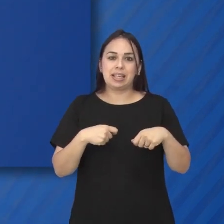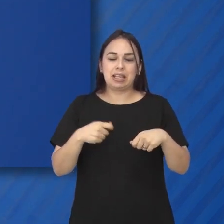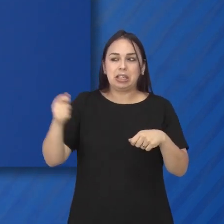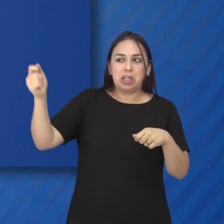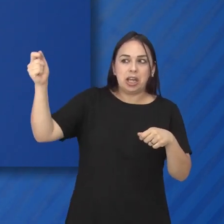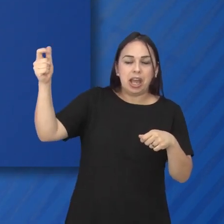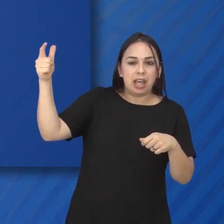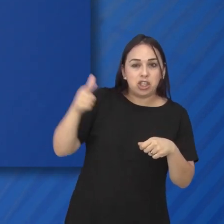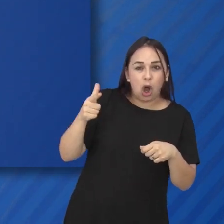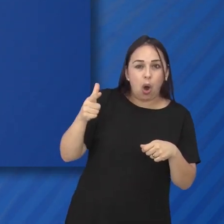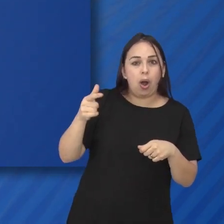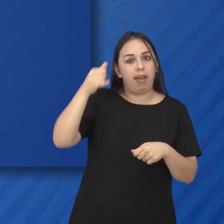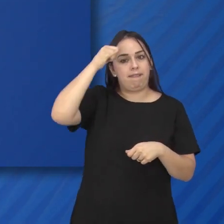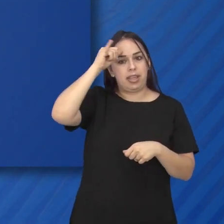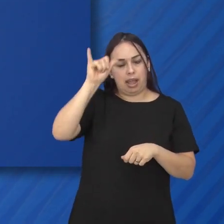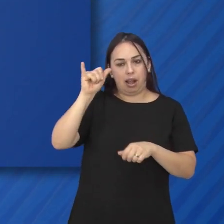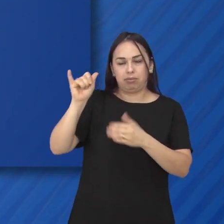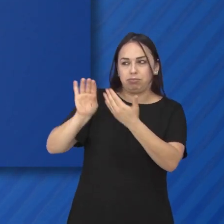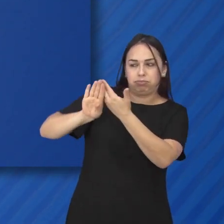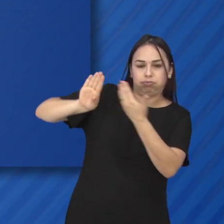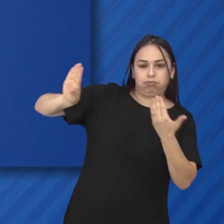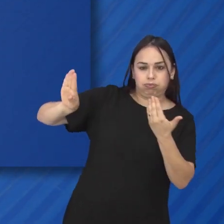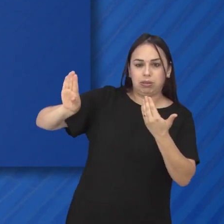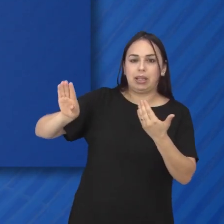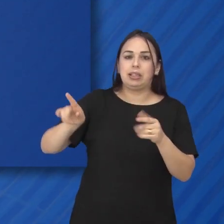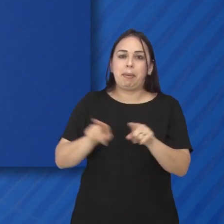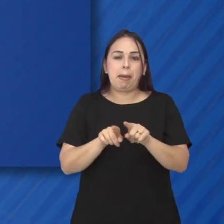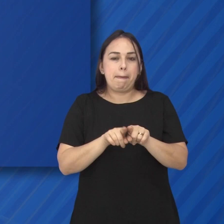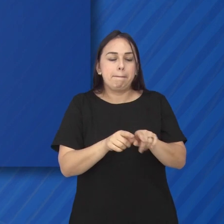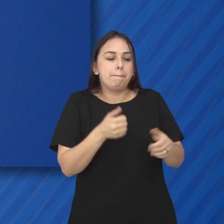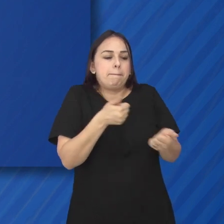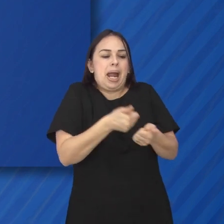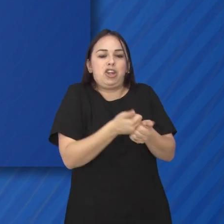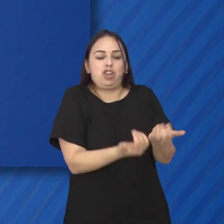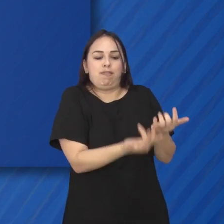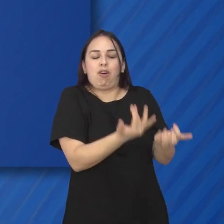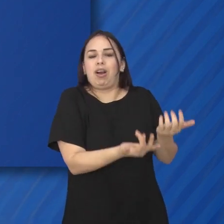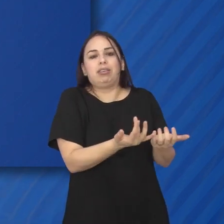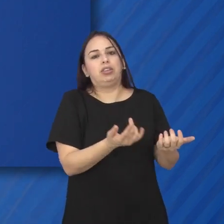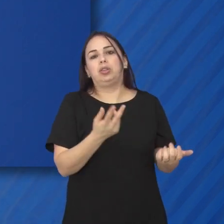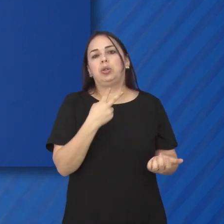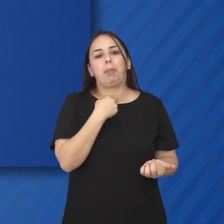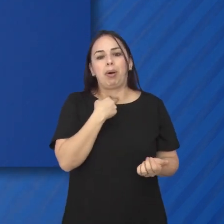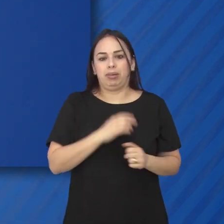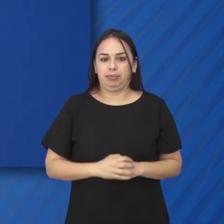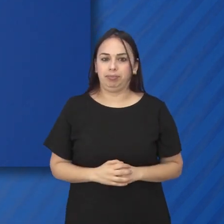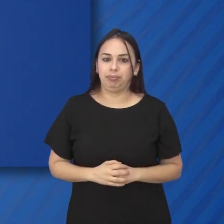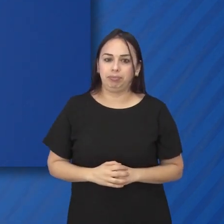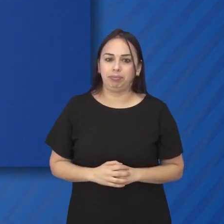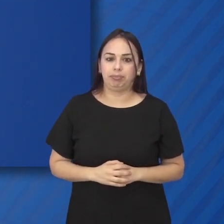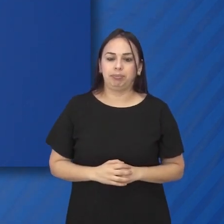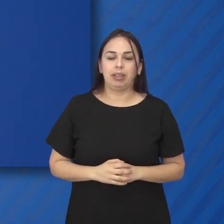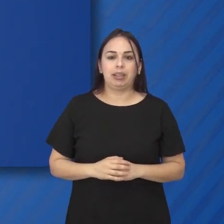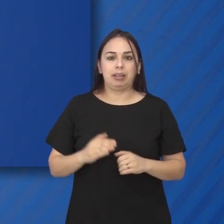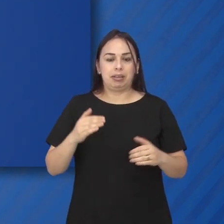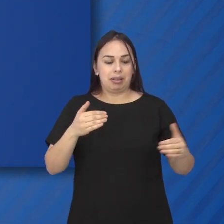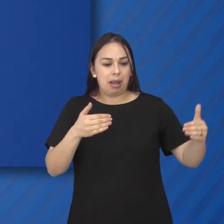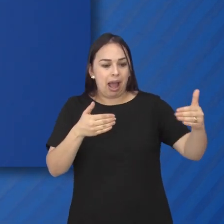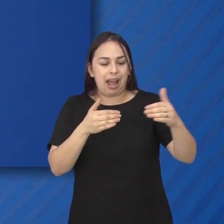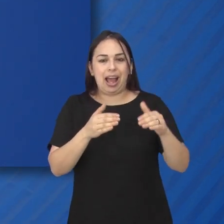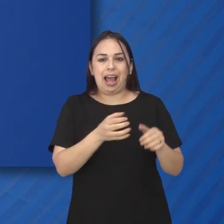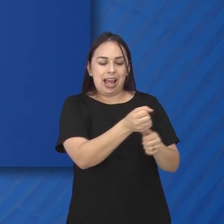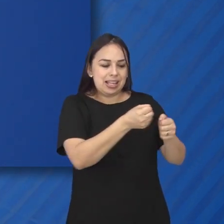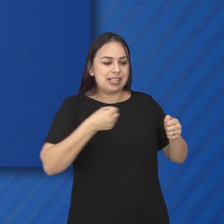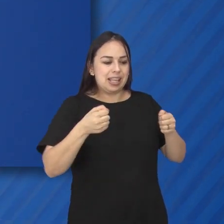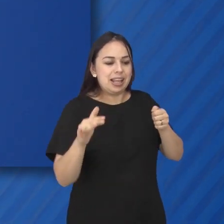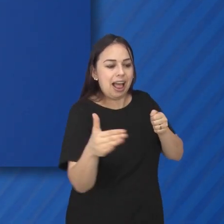protegidos dos raios solares e afastados do calor dos fogões. E em hipótese alguma, use a parte de trás da